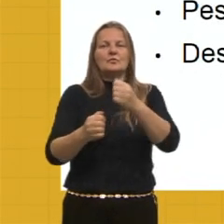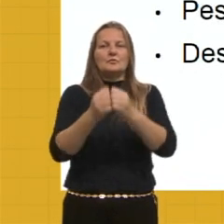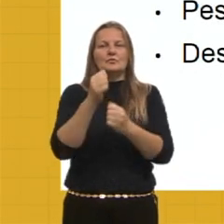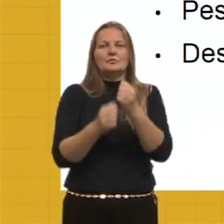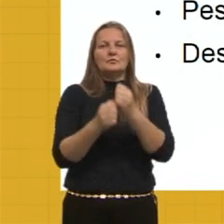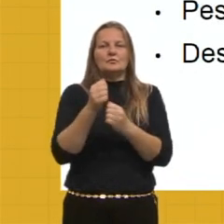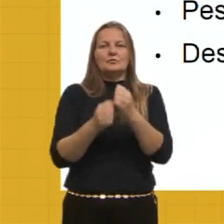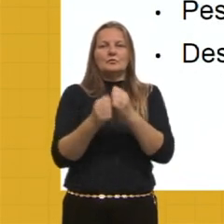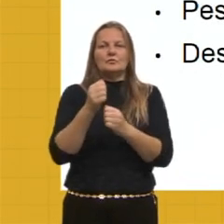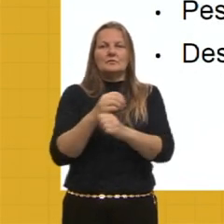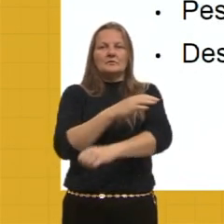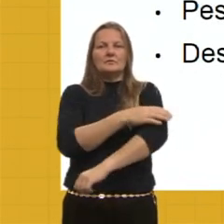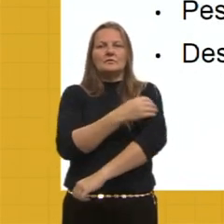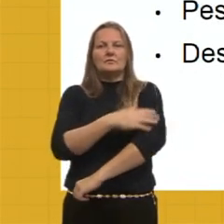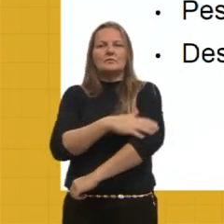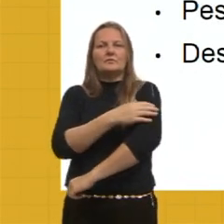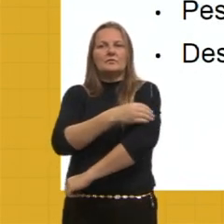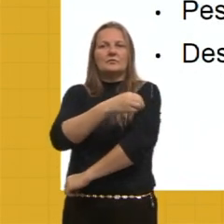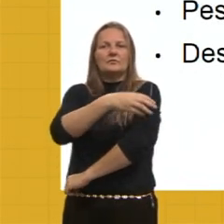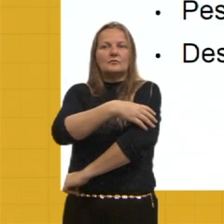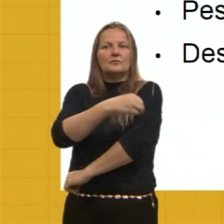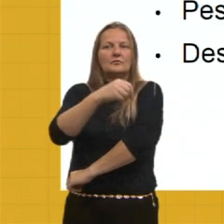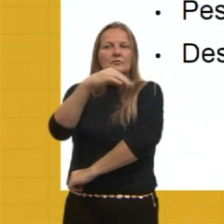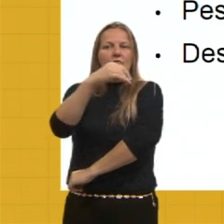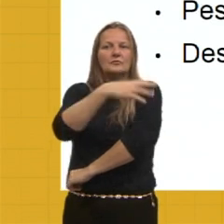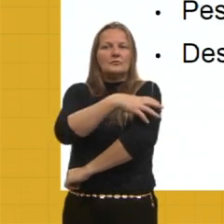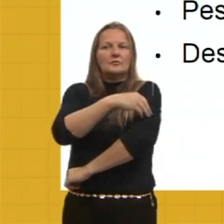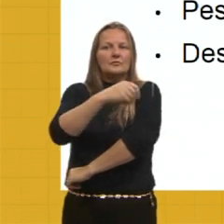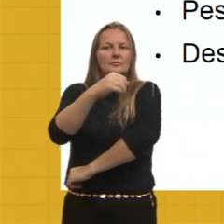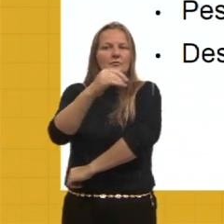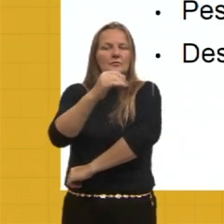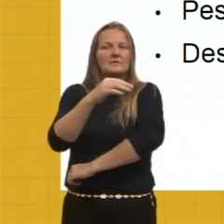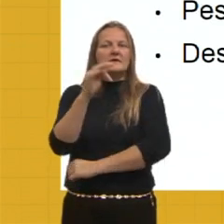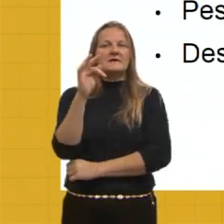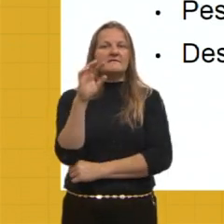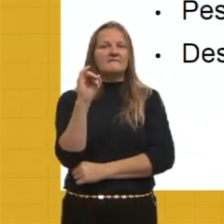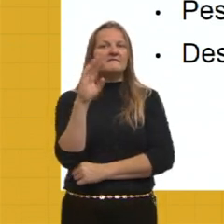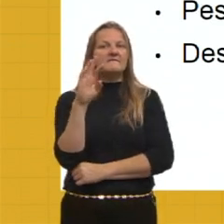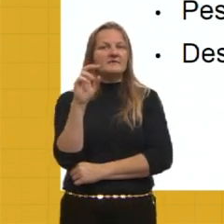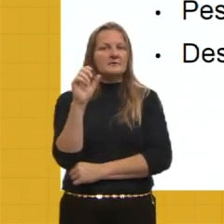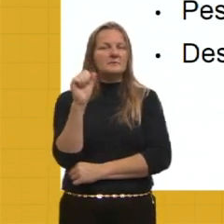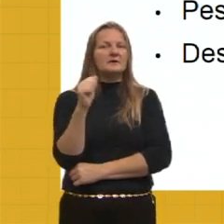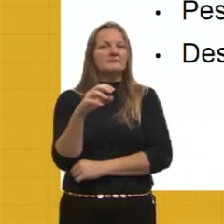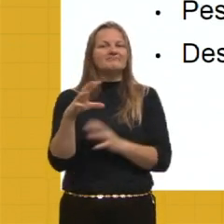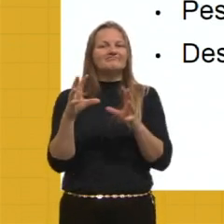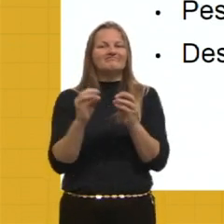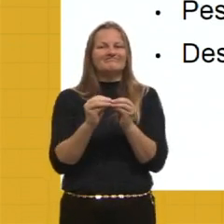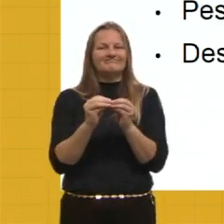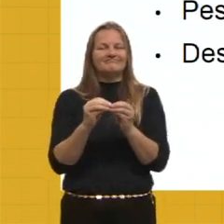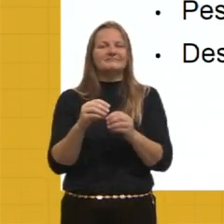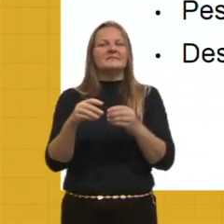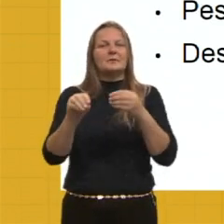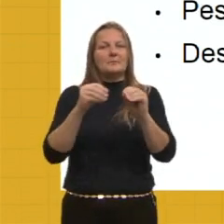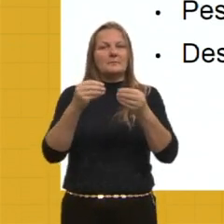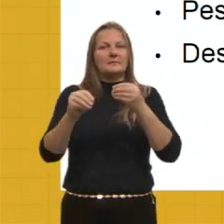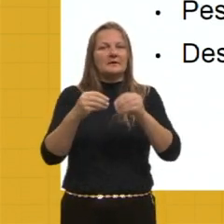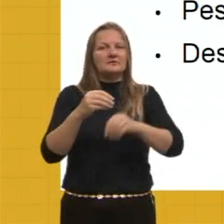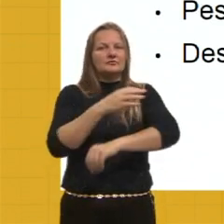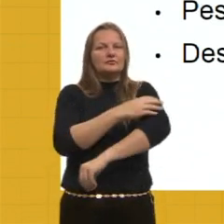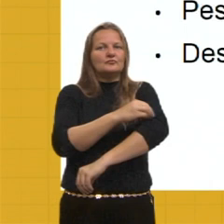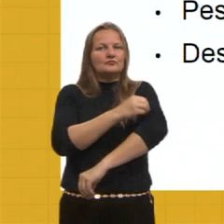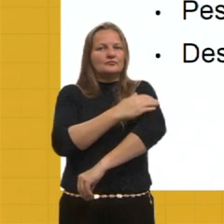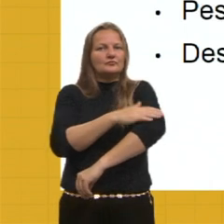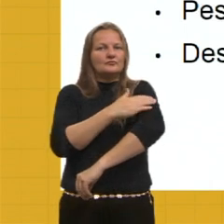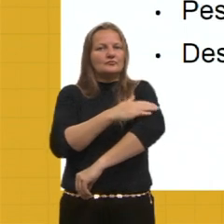né que se tiver usando as roupas tiver vestindo as roupas de fibras texto e sintéticas plásticas Então nesse atrito